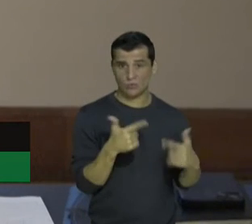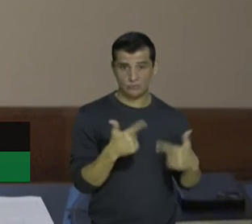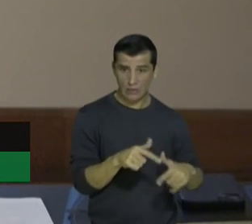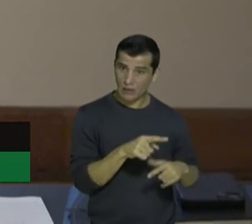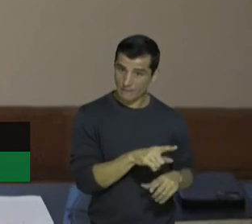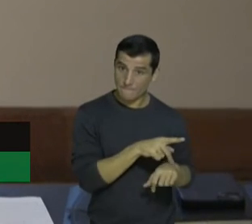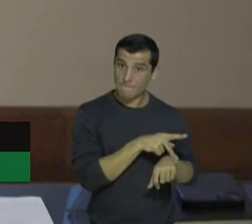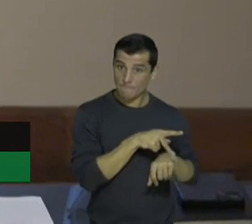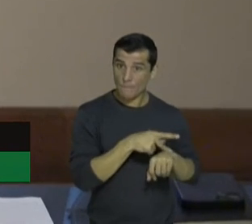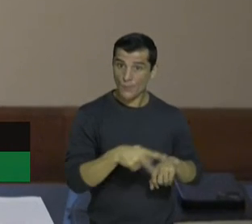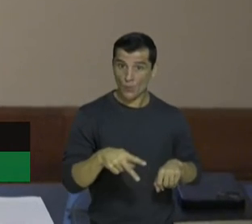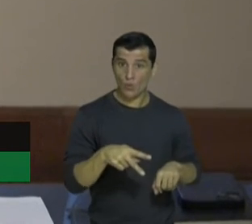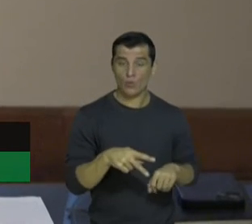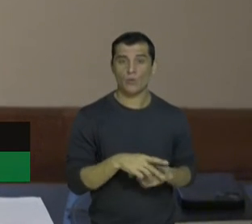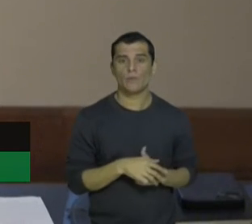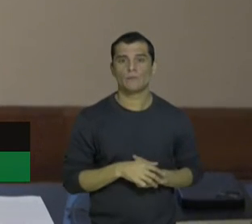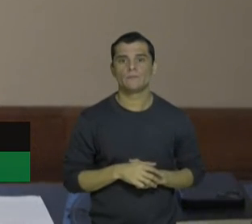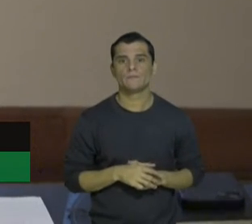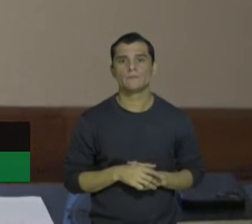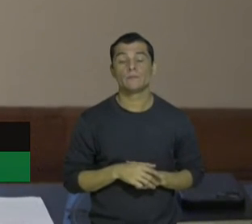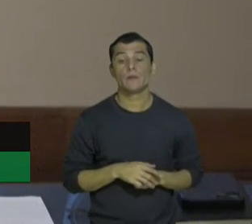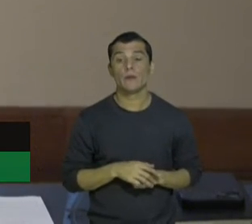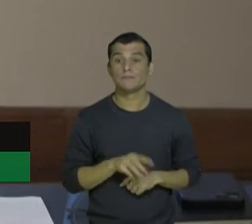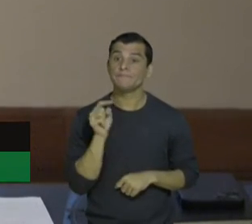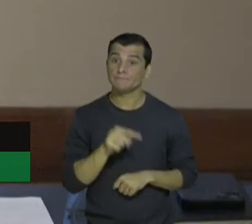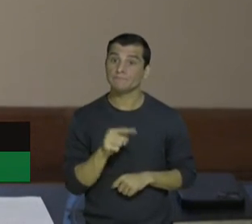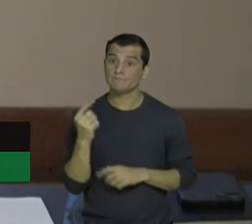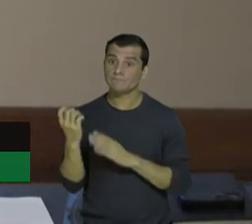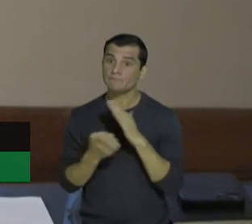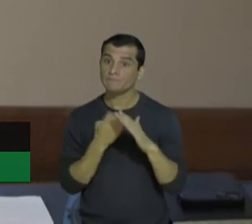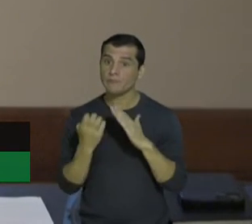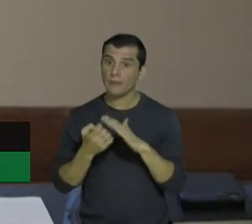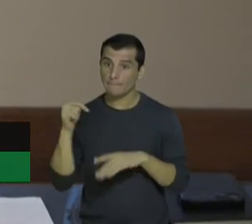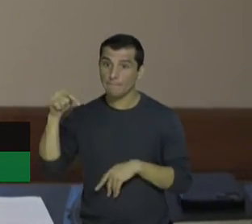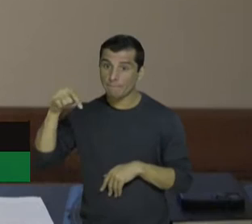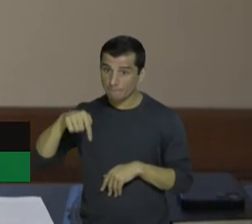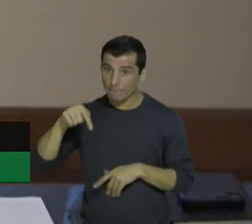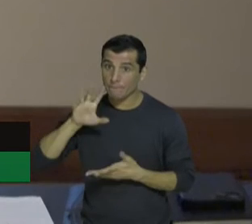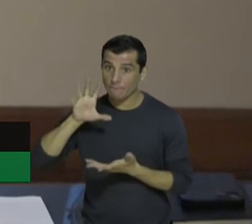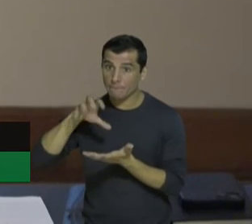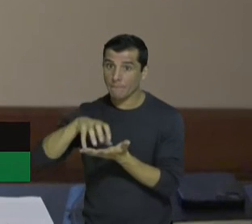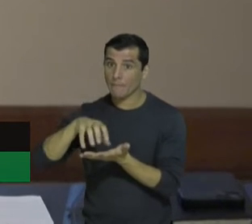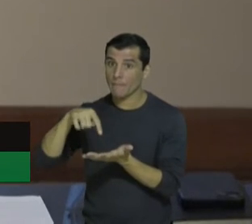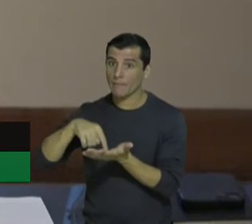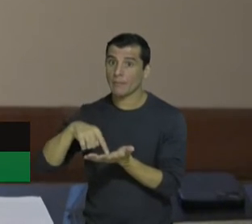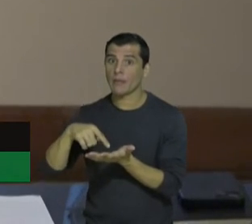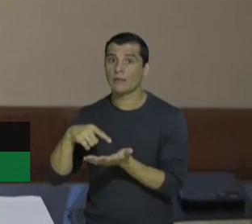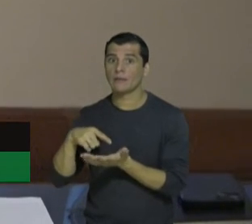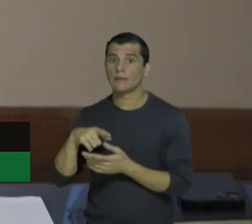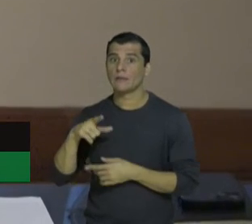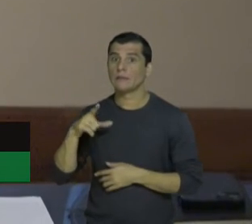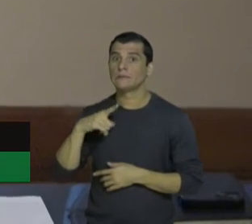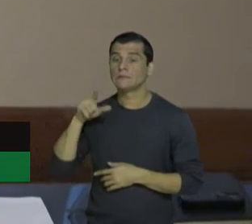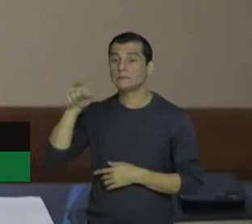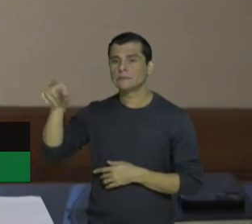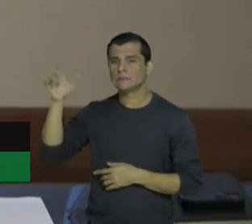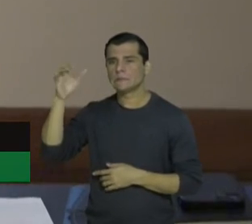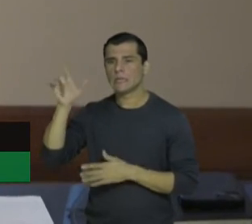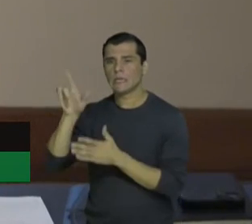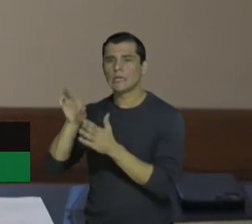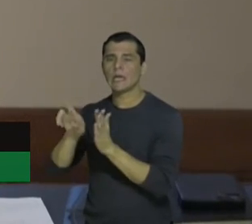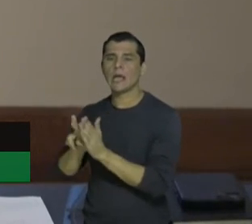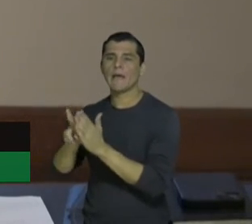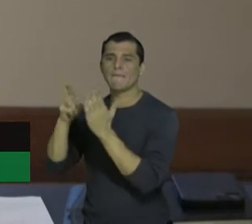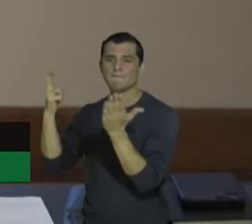saudabilidade eh a a nossa empresa segundo alguns segundo a revista amanhã é